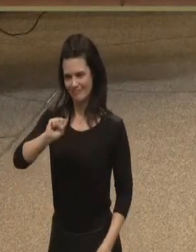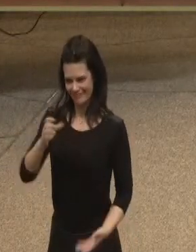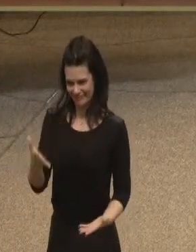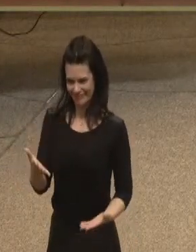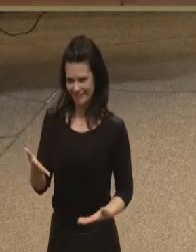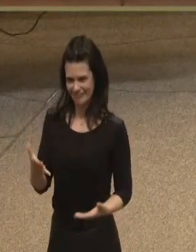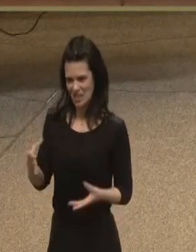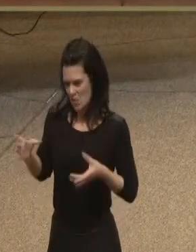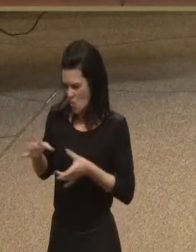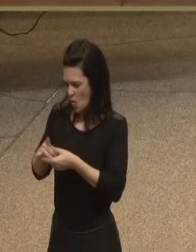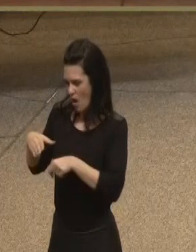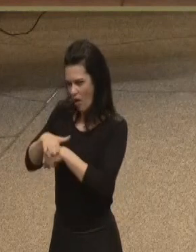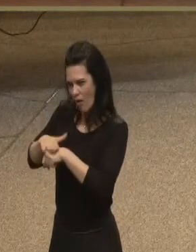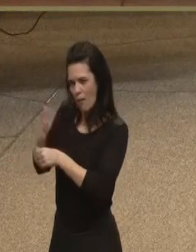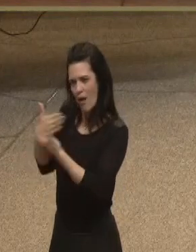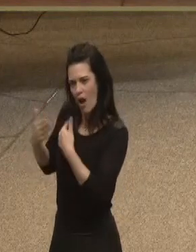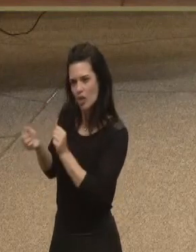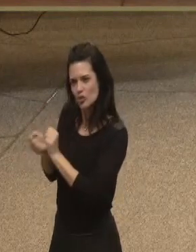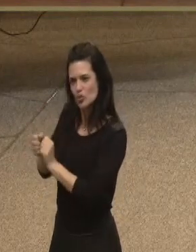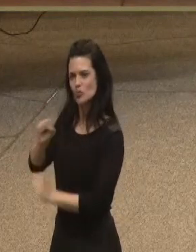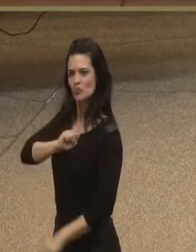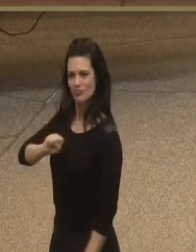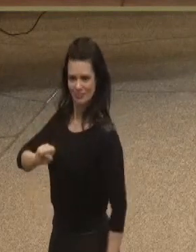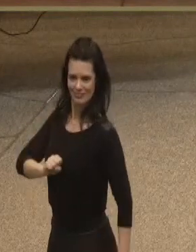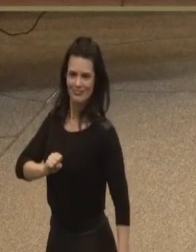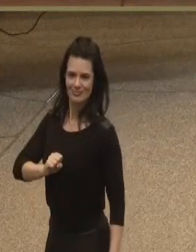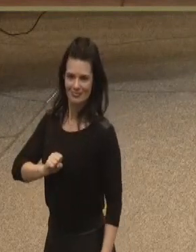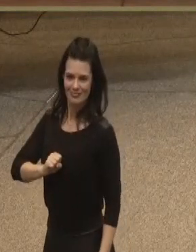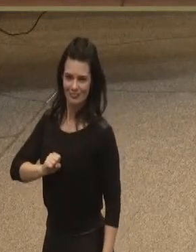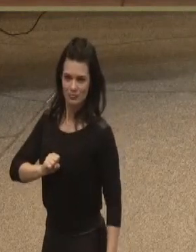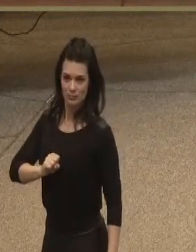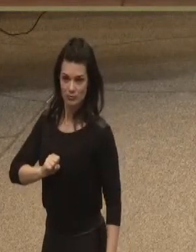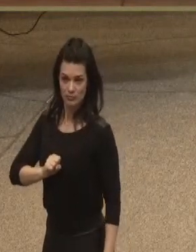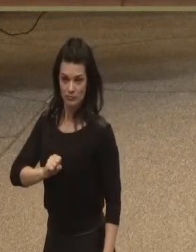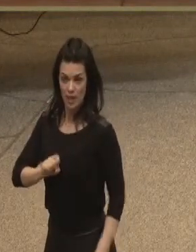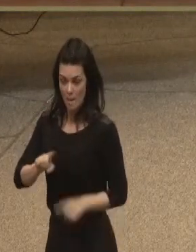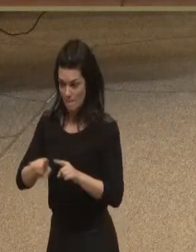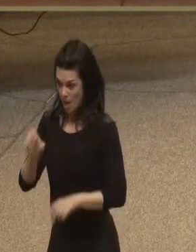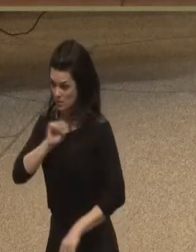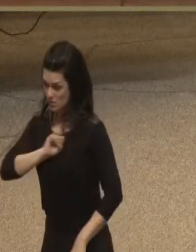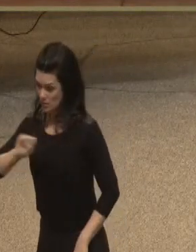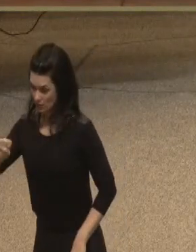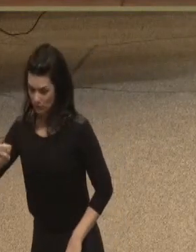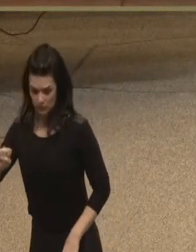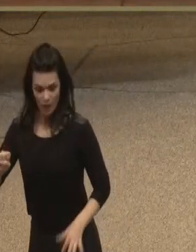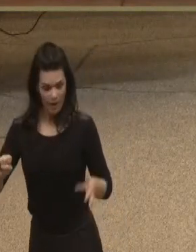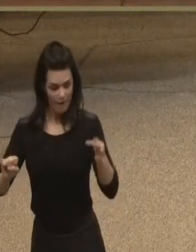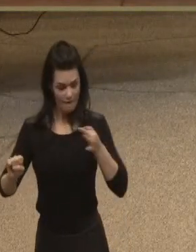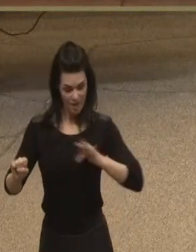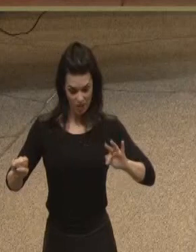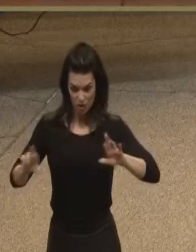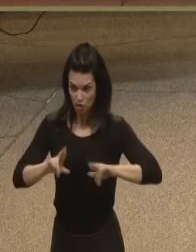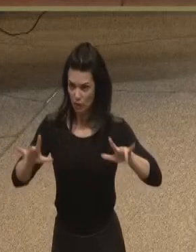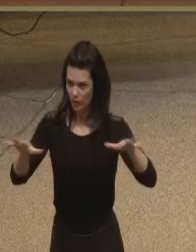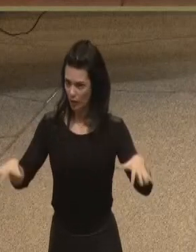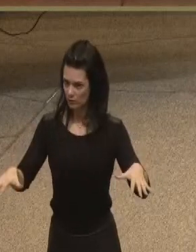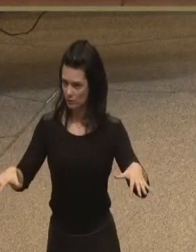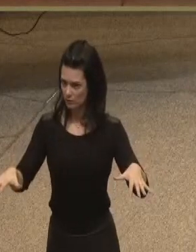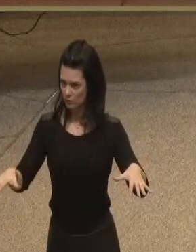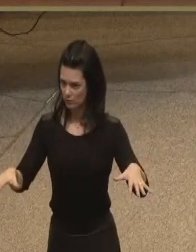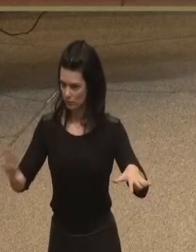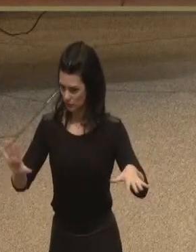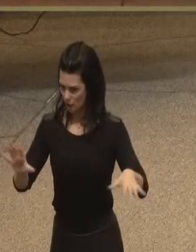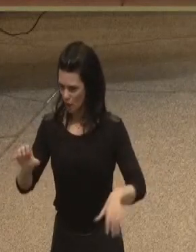eles tinham as suas características diferentes dos fariseus. Os saduceus não acreditavam na ressurreição